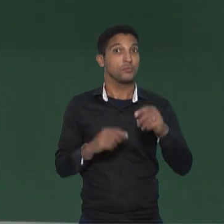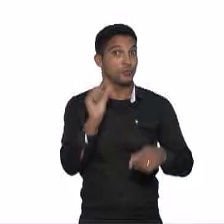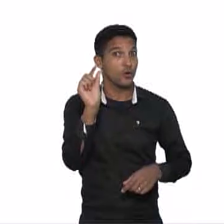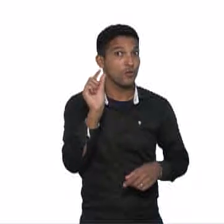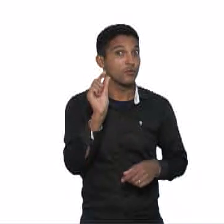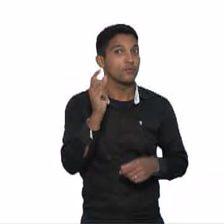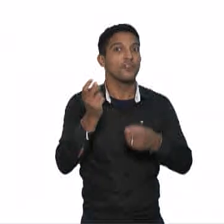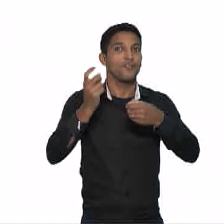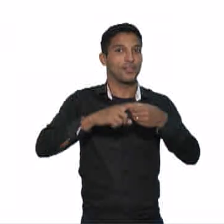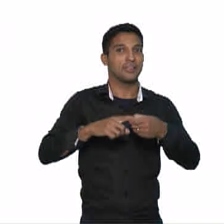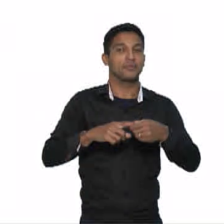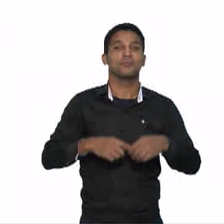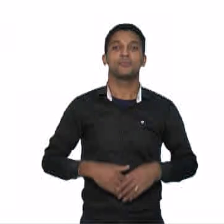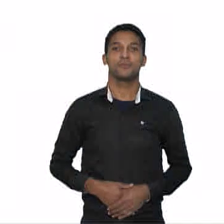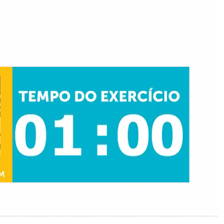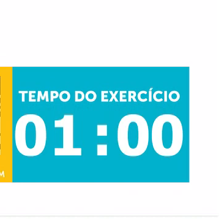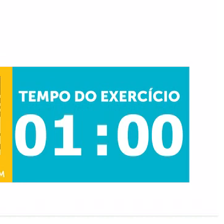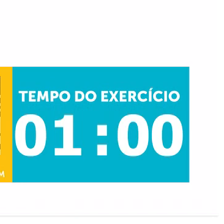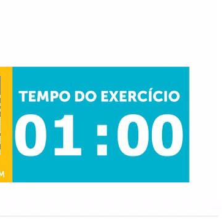volta. Vamos tomar uma água aí.